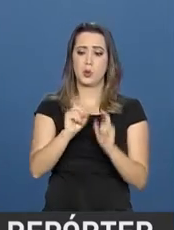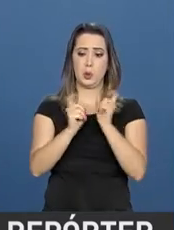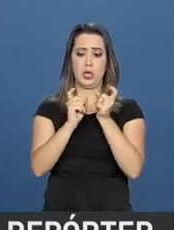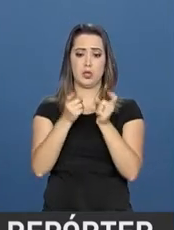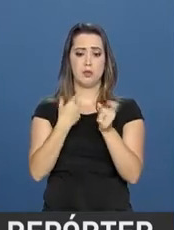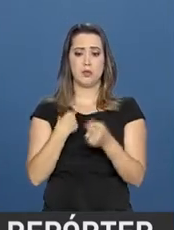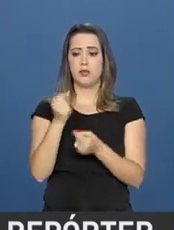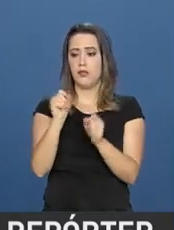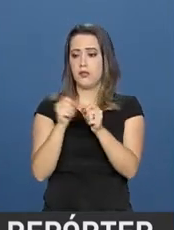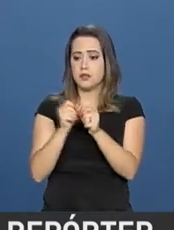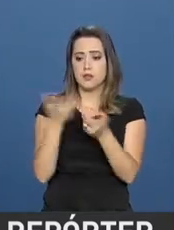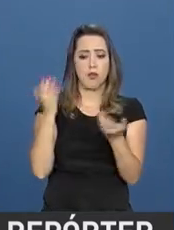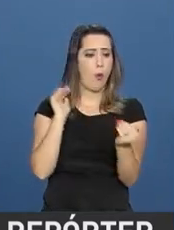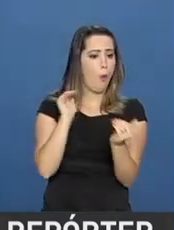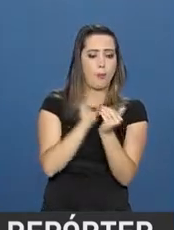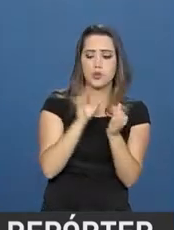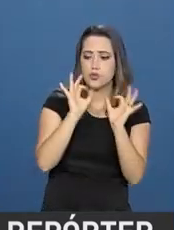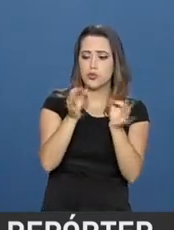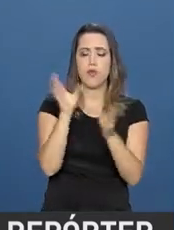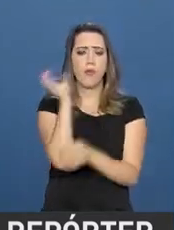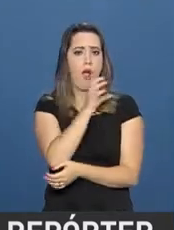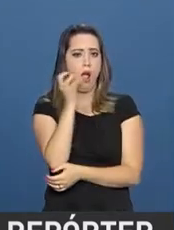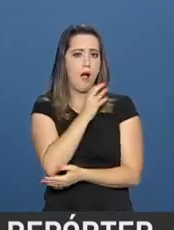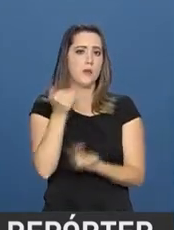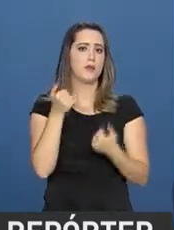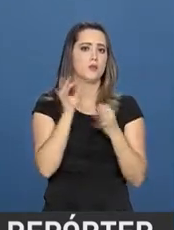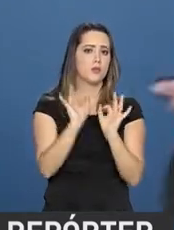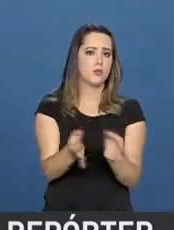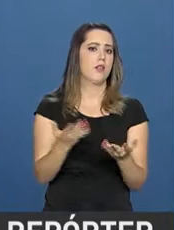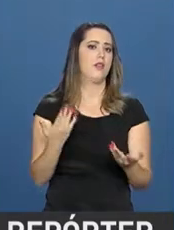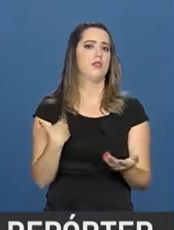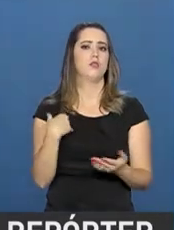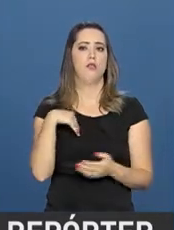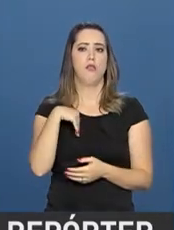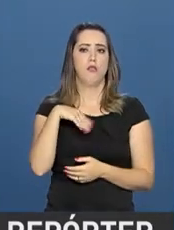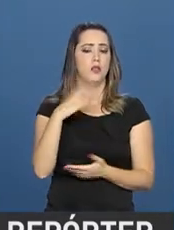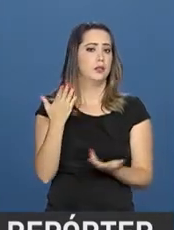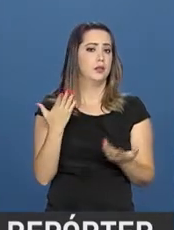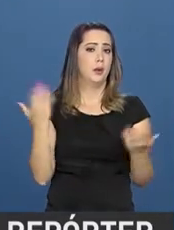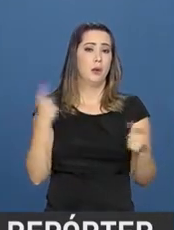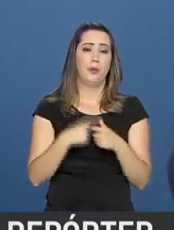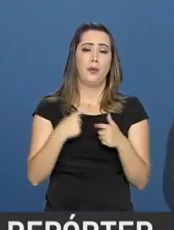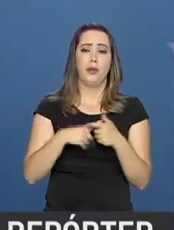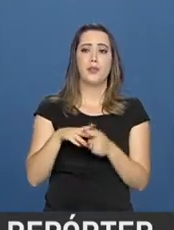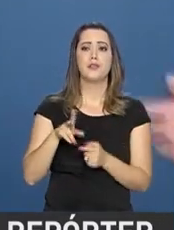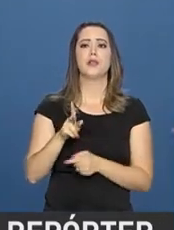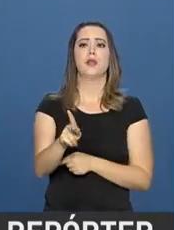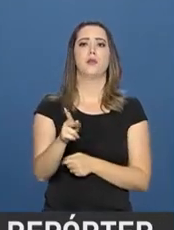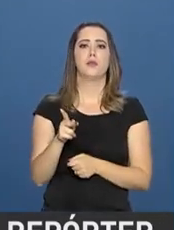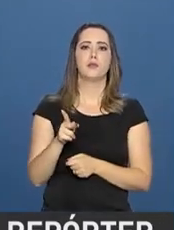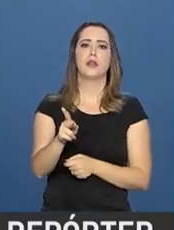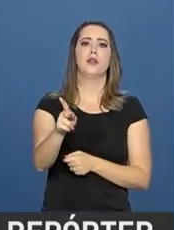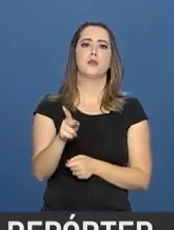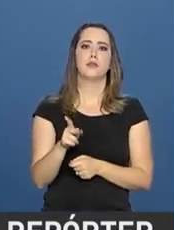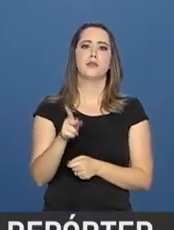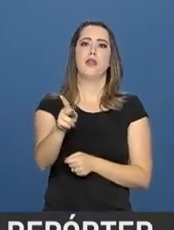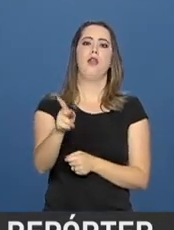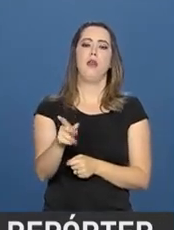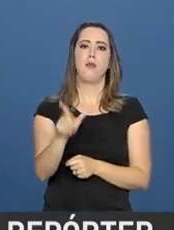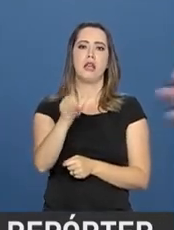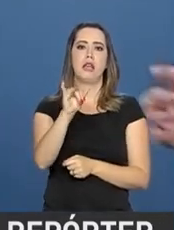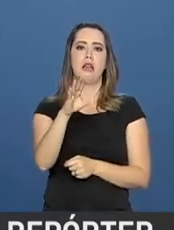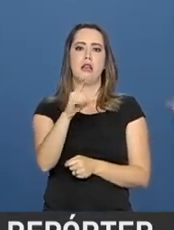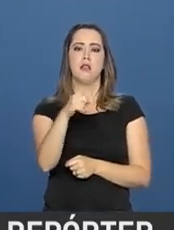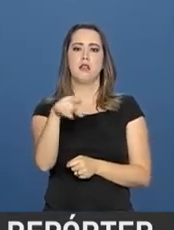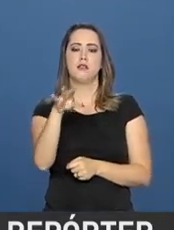realizar um ato mais objetivo, mais concreto, mais palpável, logo executável, porque se a todo momento ele for fazer licitação, para coisa